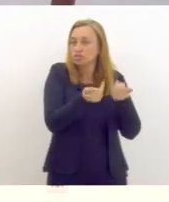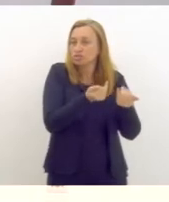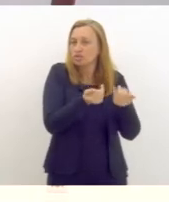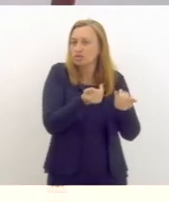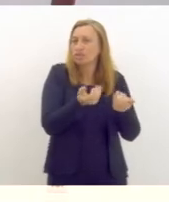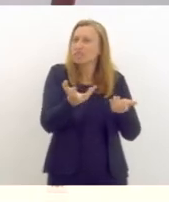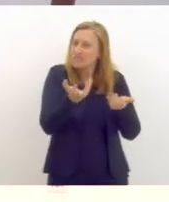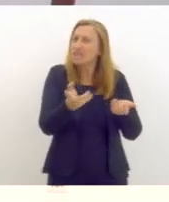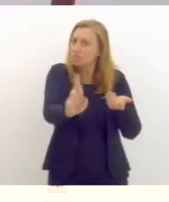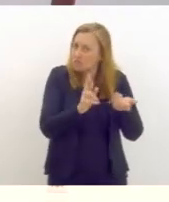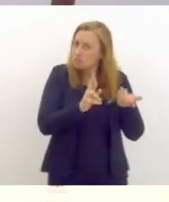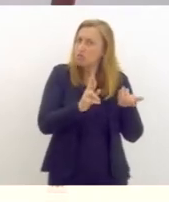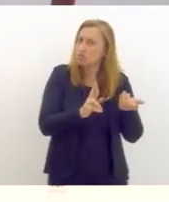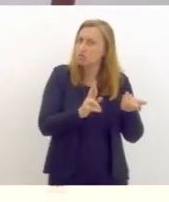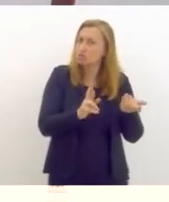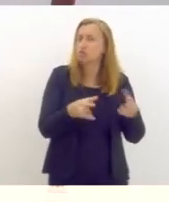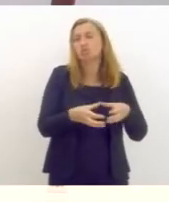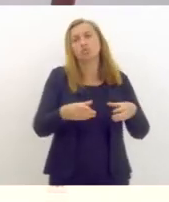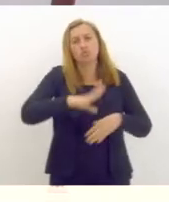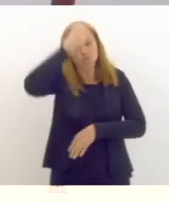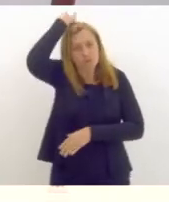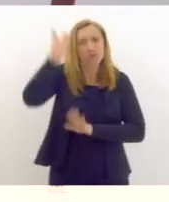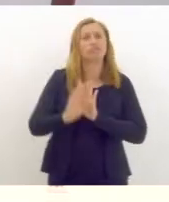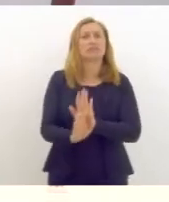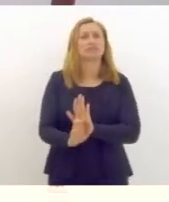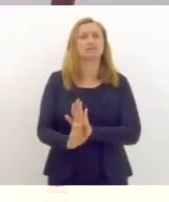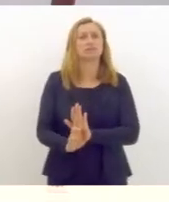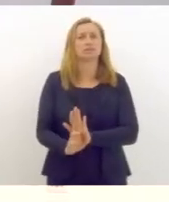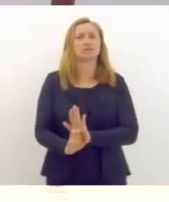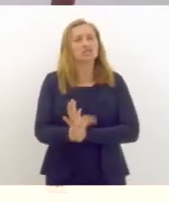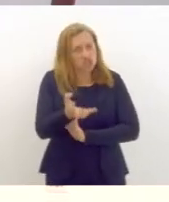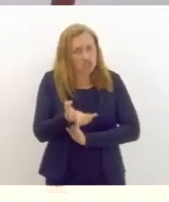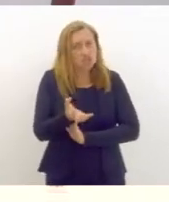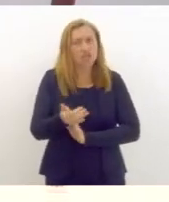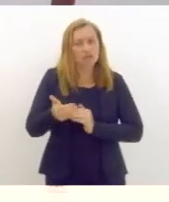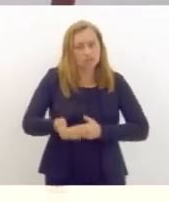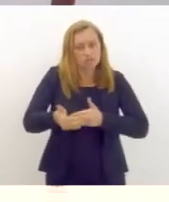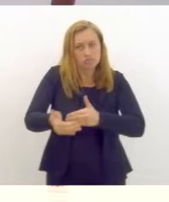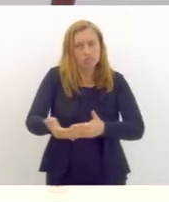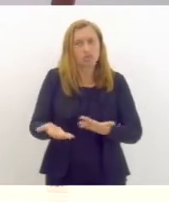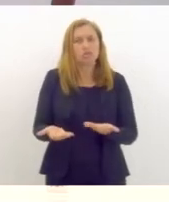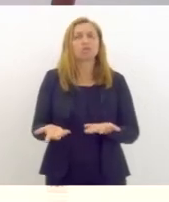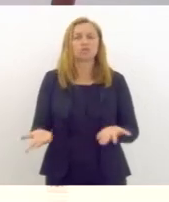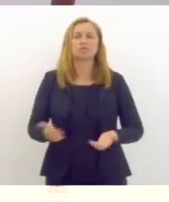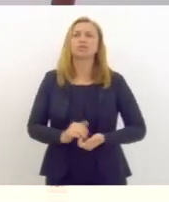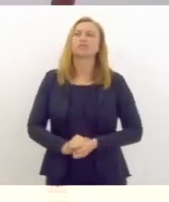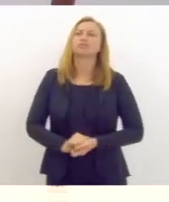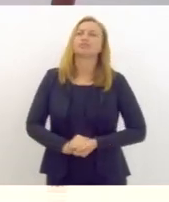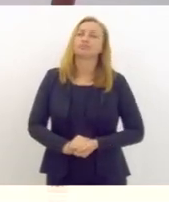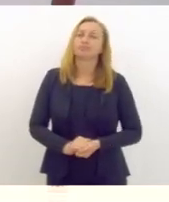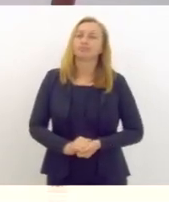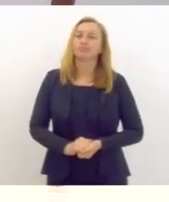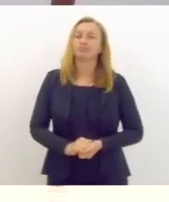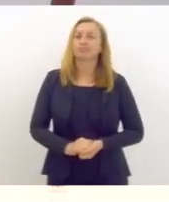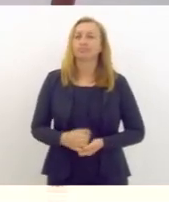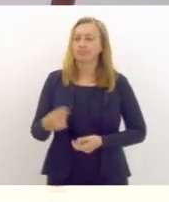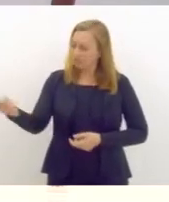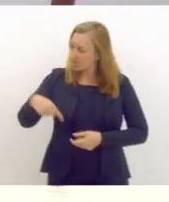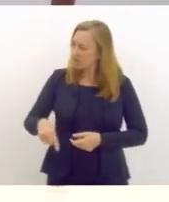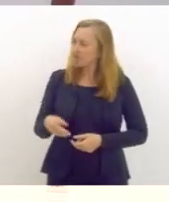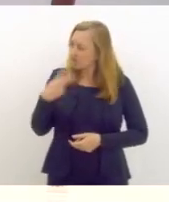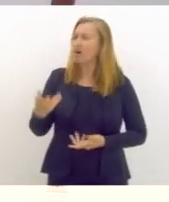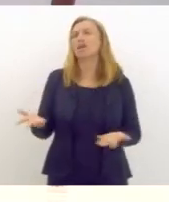a gente quer resposta do corpo de bombeiros a gente quer dar andamento o corpo de bombeiro tem faca no peito aqui não mas vem aqui fala